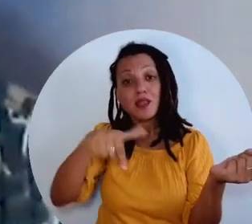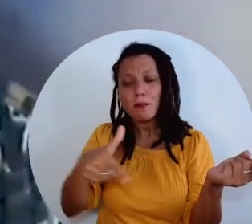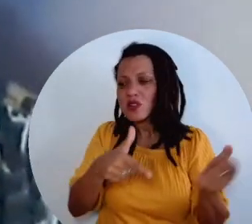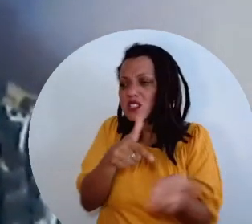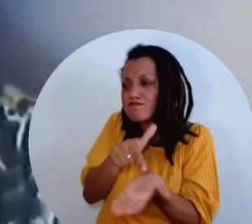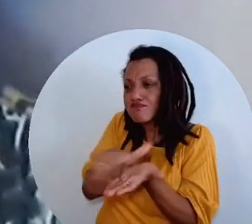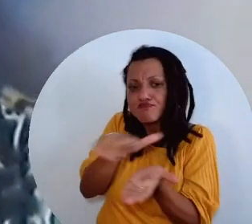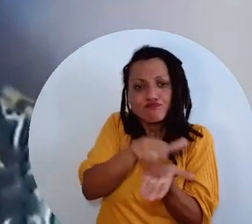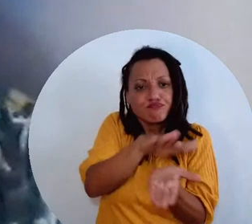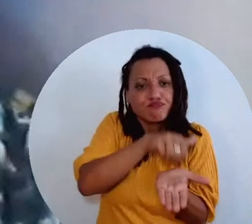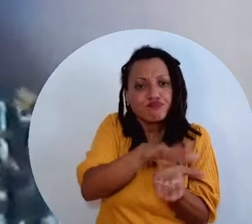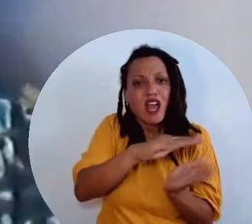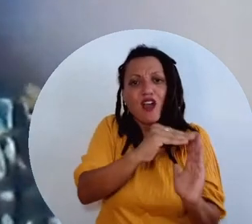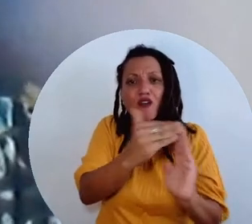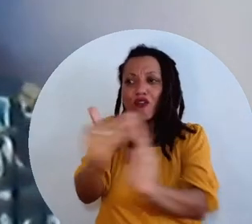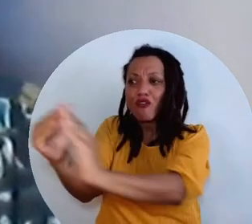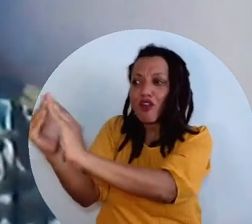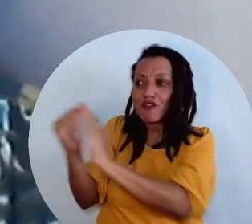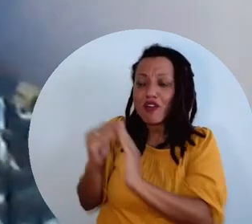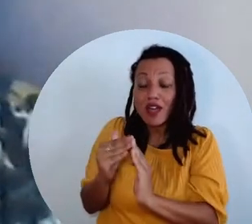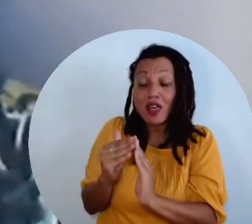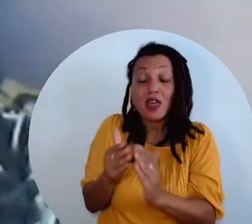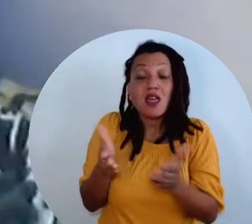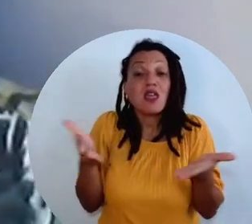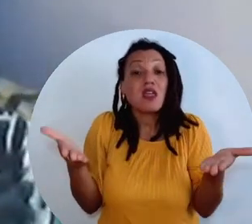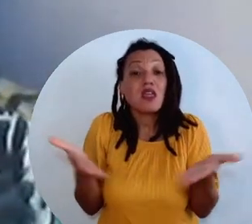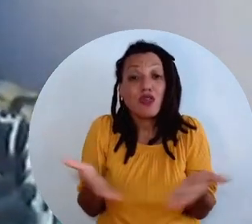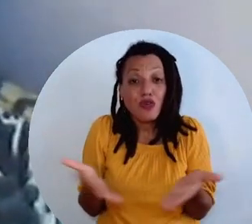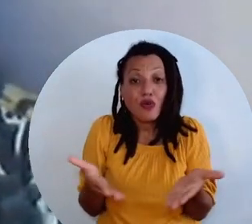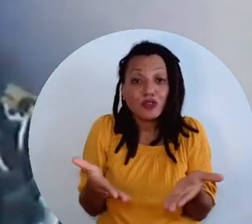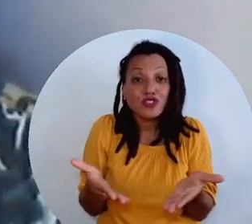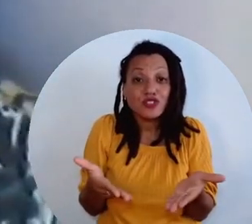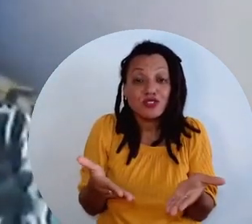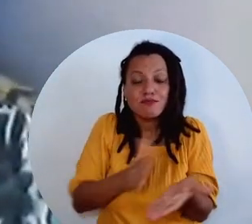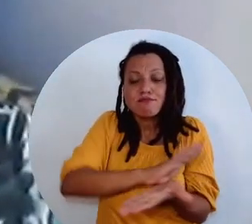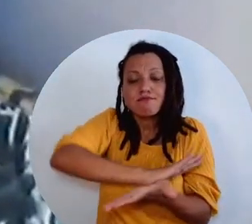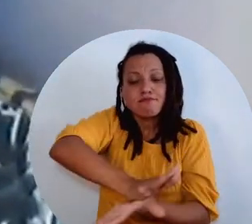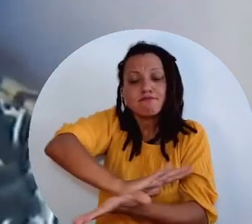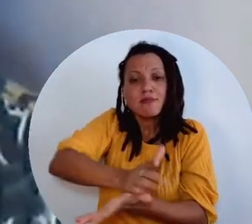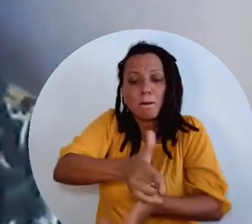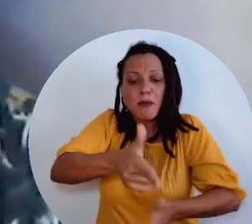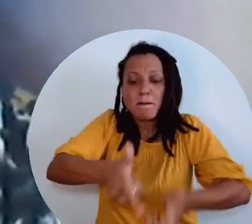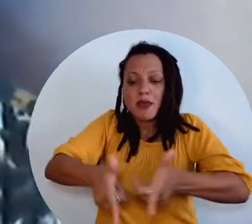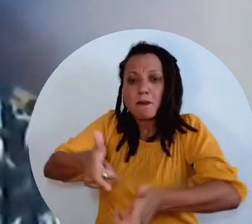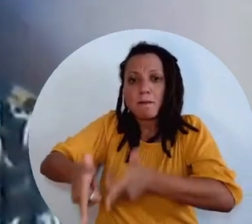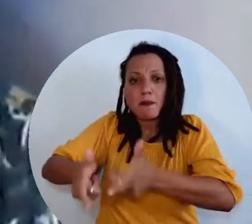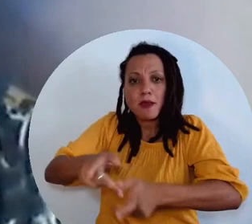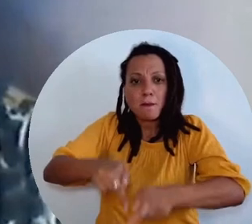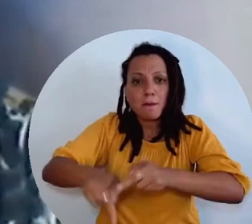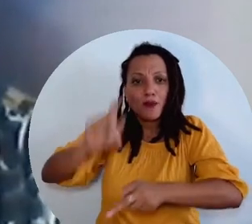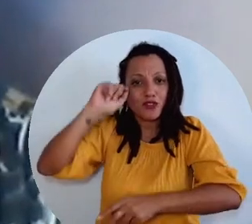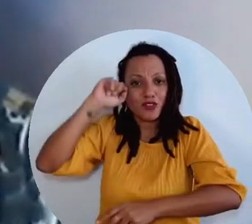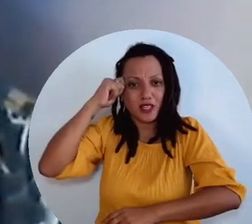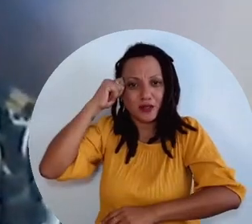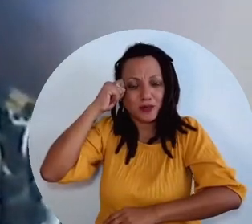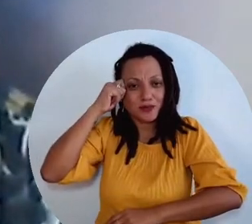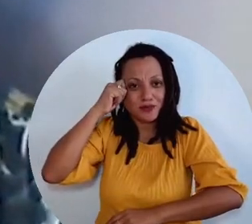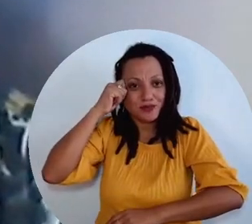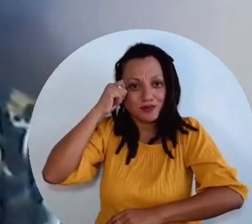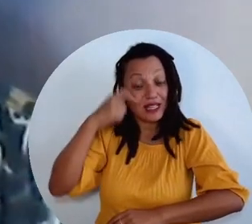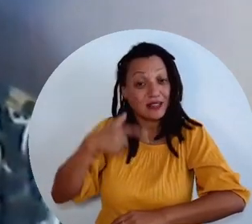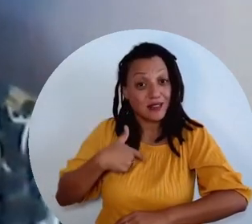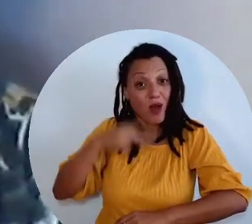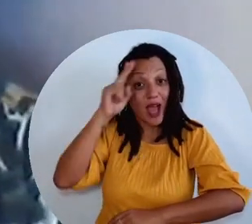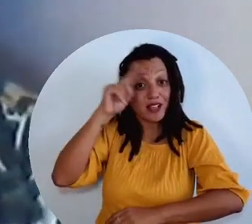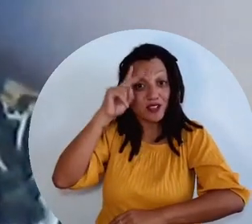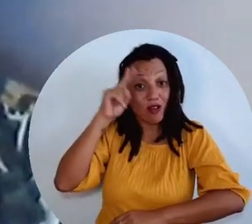guetificação, favelização e, atualmente, o genocídio do povo negro declarado. E aí, para entender esse genocídio, eu criei